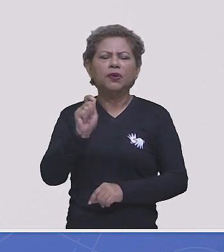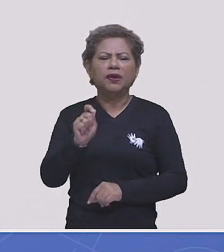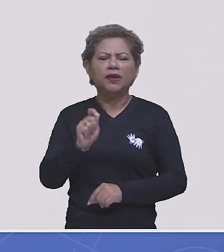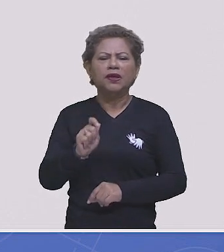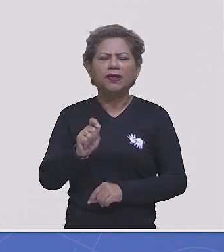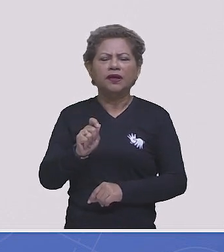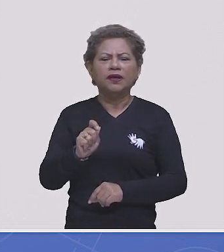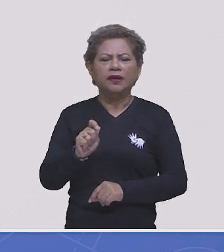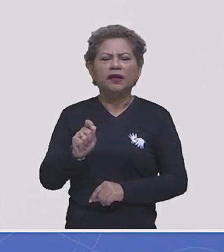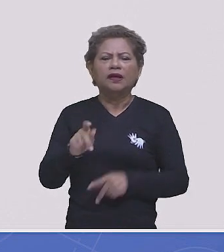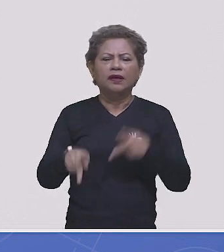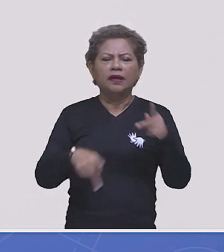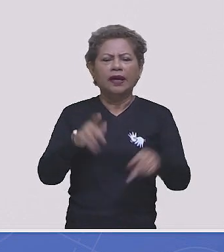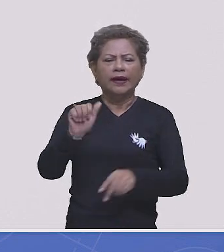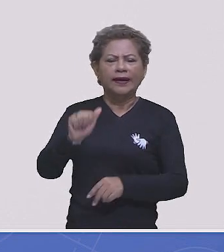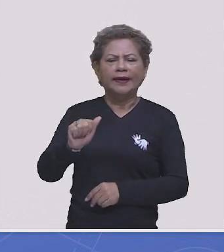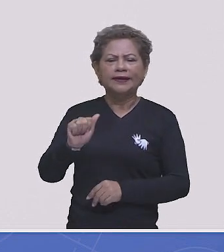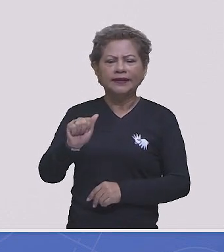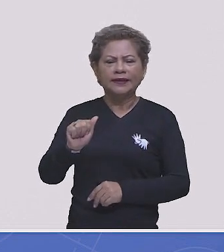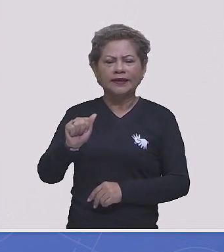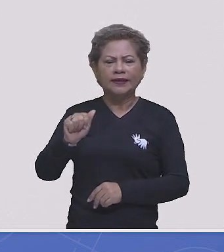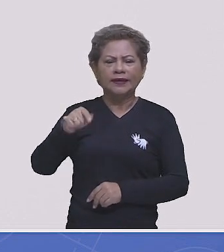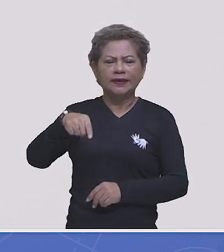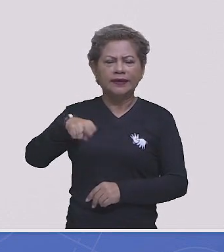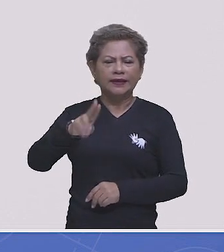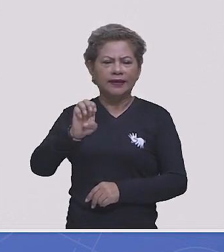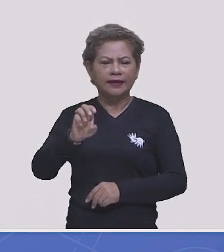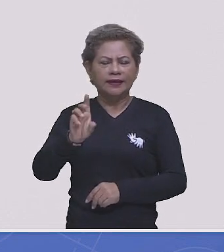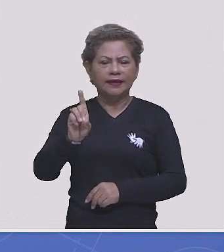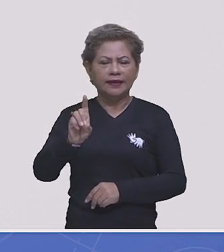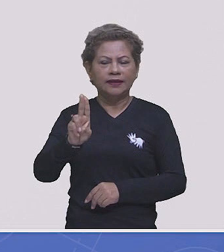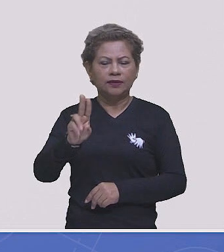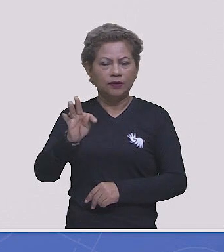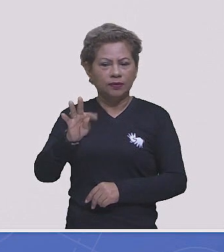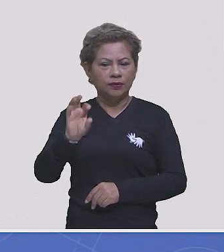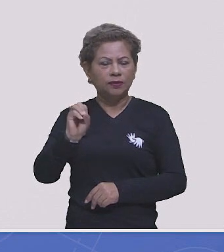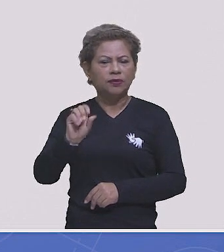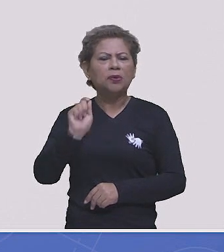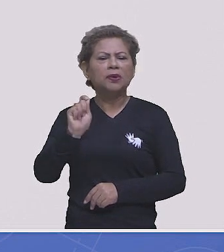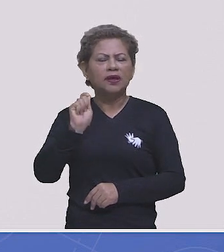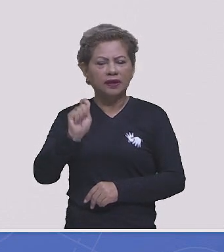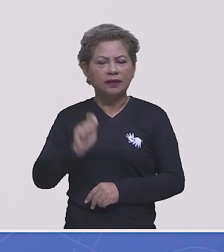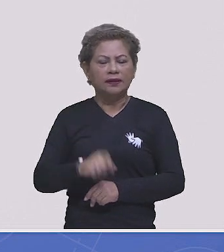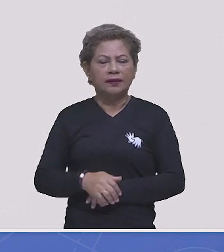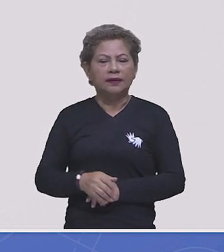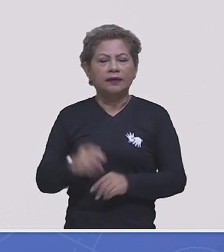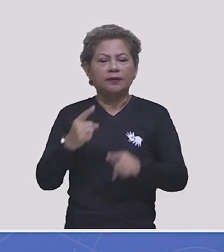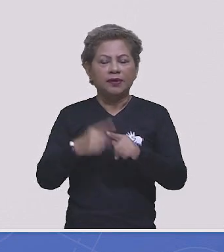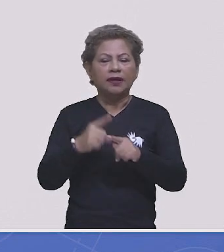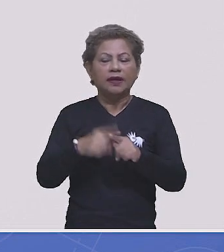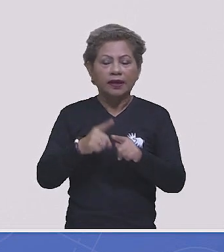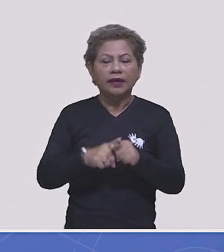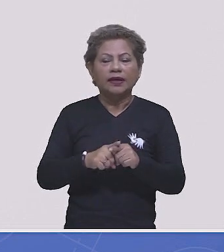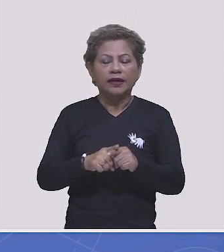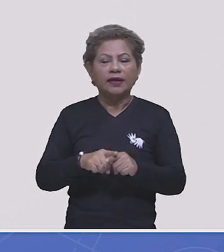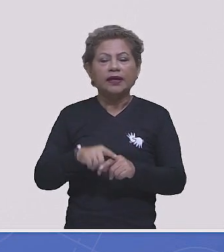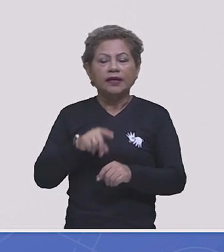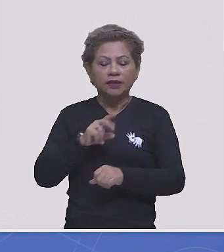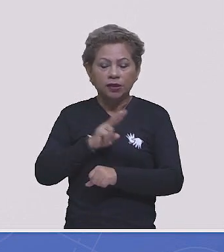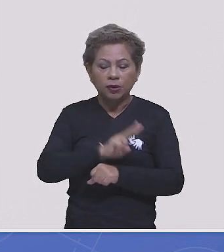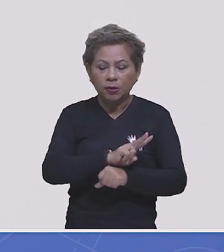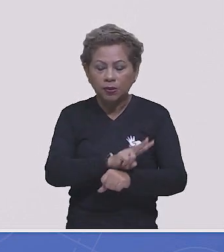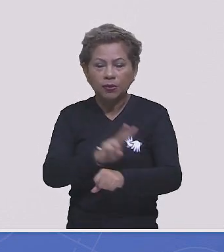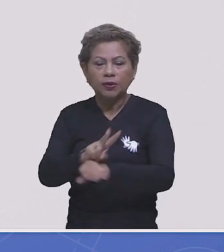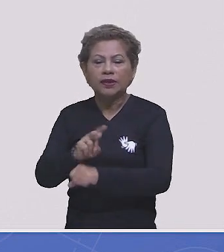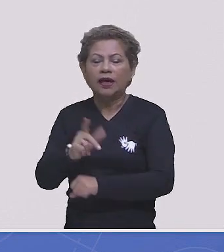aquedutos, né? Então, os aquedutos, eles tinham a função de conduzir a água pela cidade. A gente pode até falar que